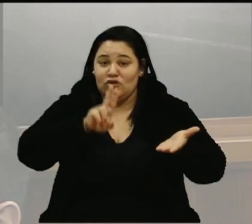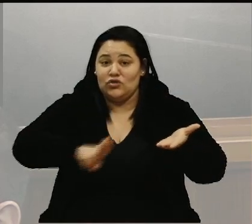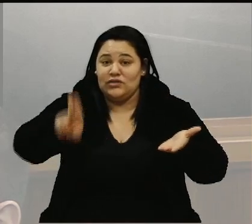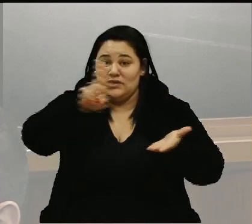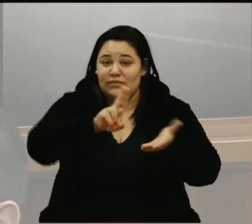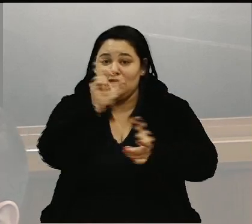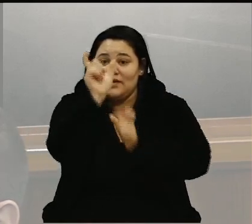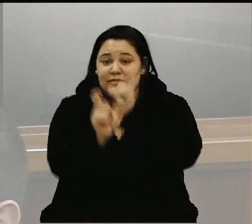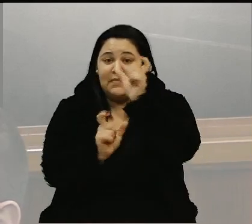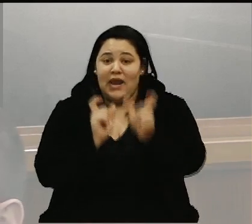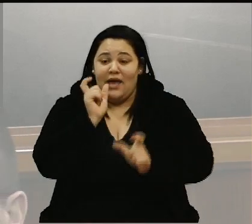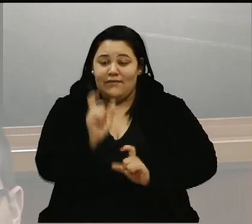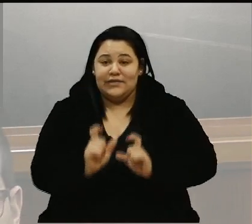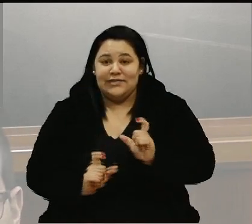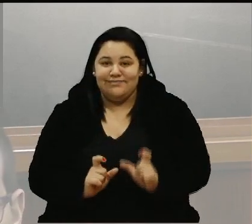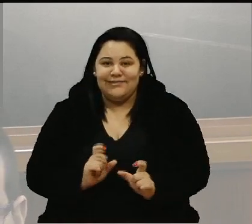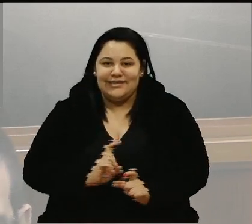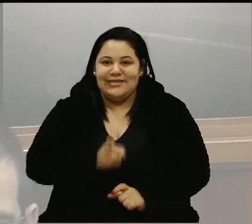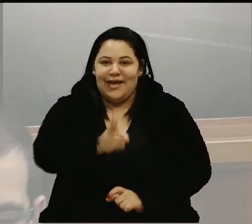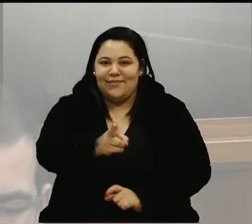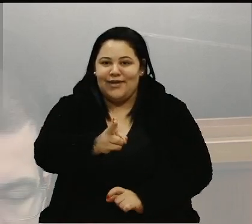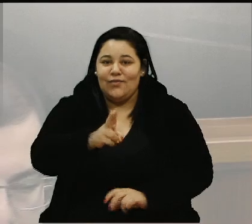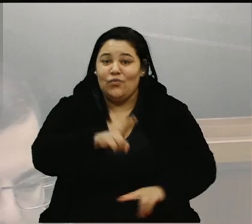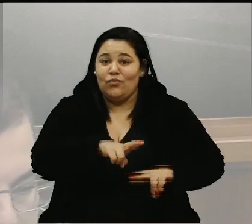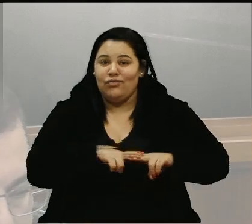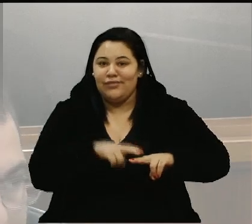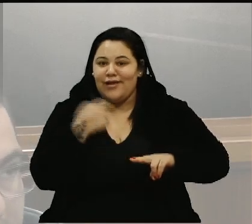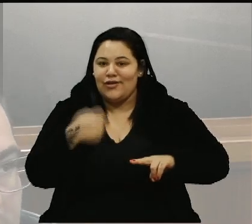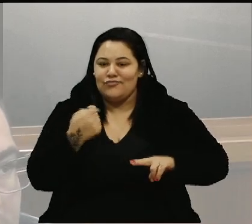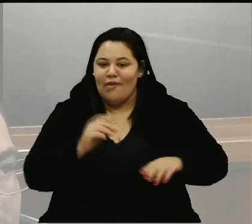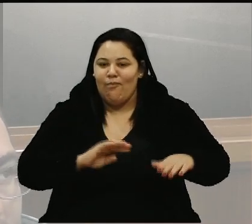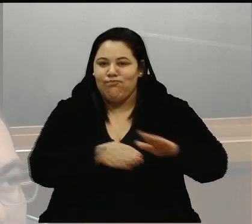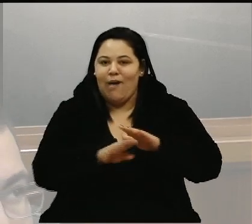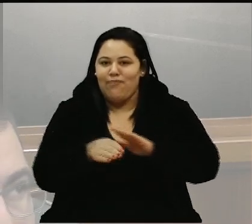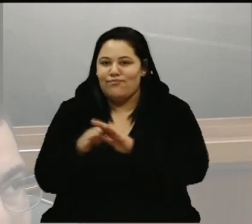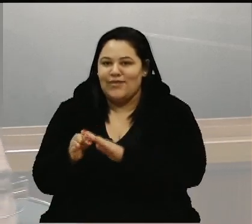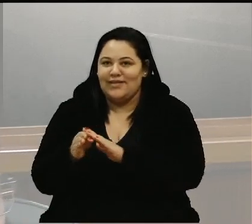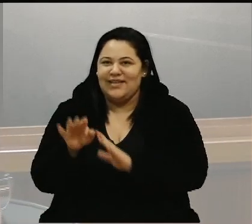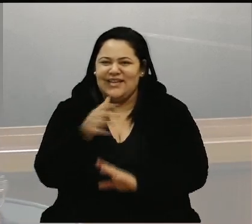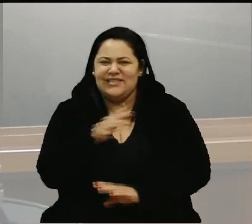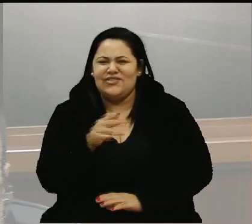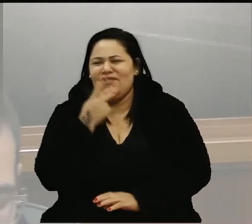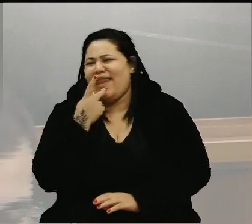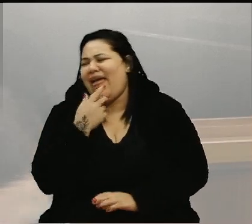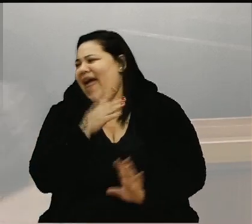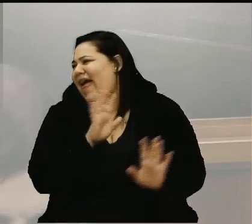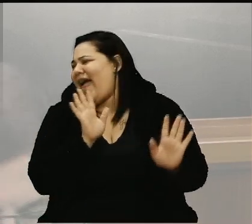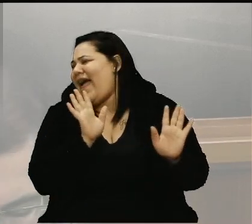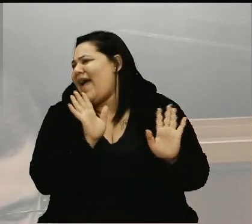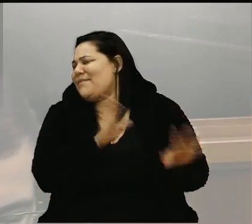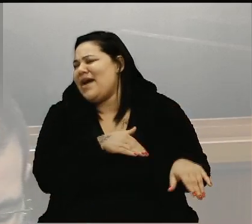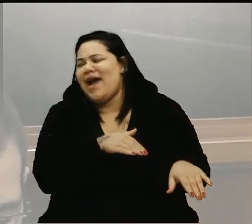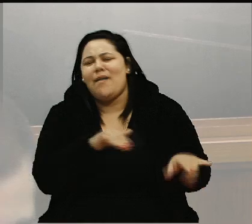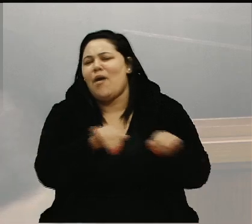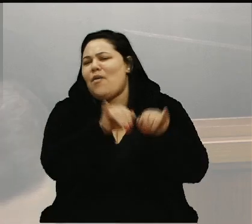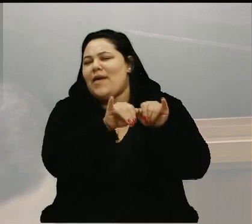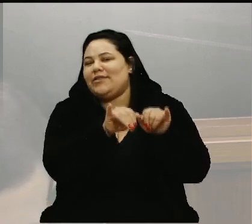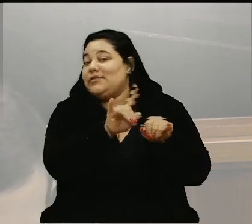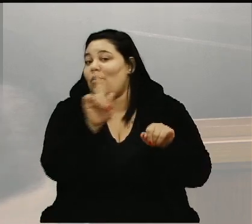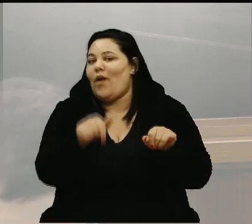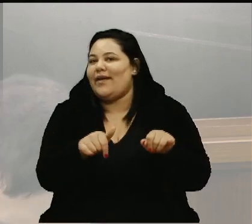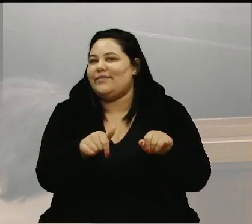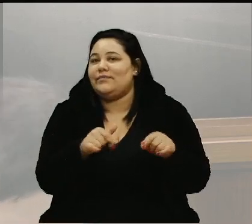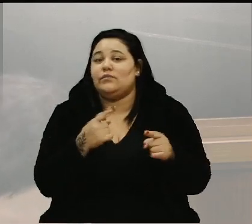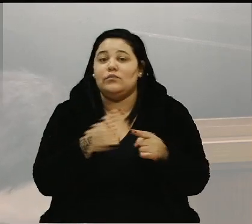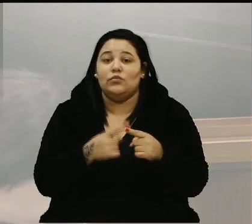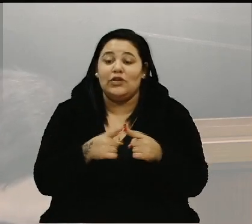palavras a todo tempo, por isso que nós temos que ir se adaptando, e às vezes a gente diz, não, mas isso é uma bobagem. Não é, até porque